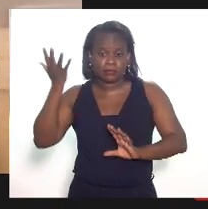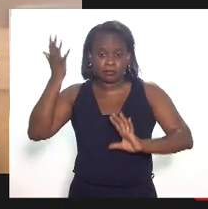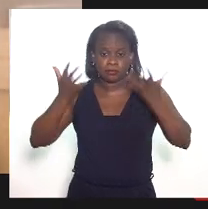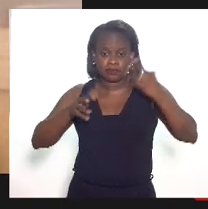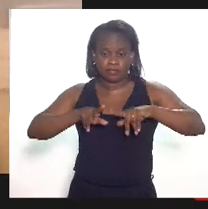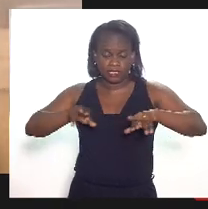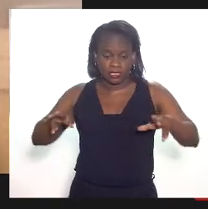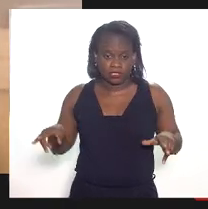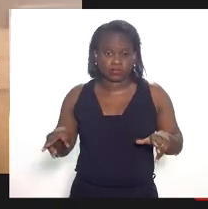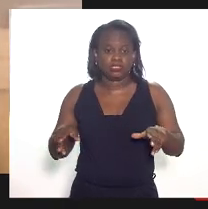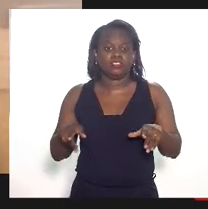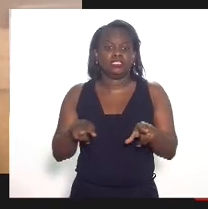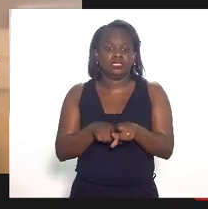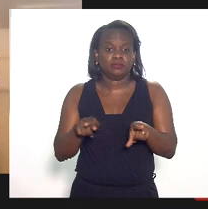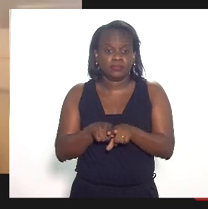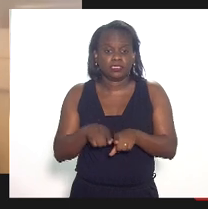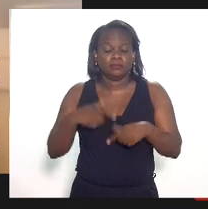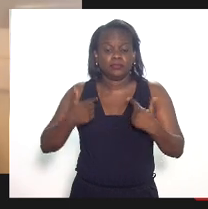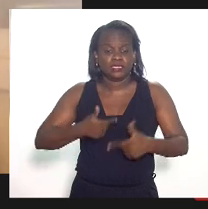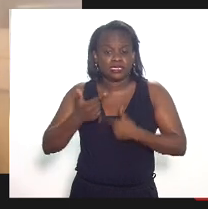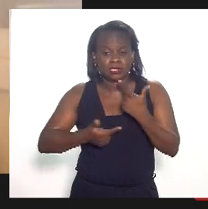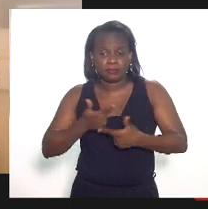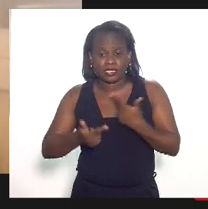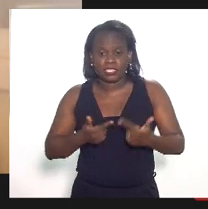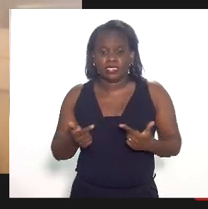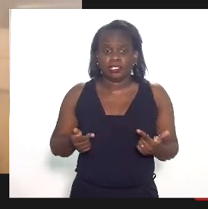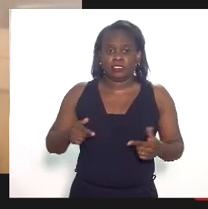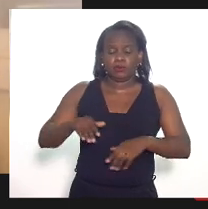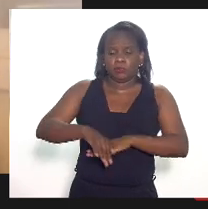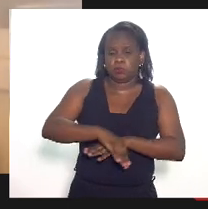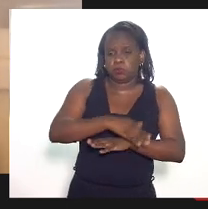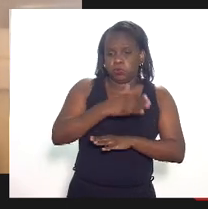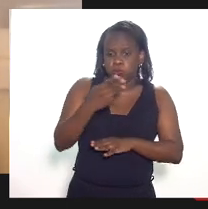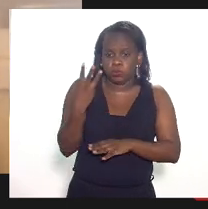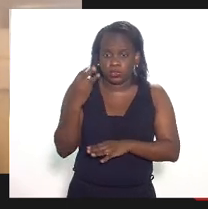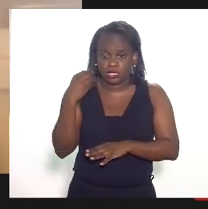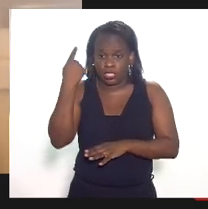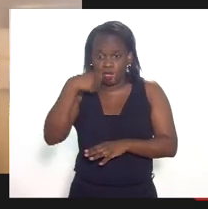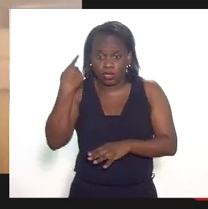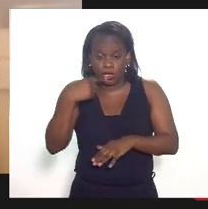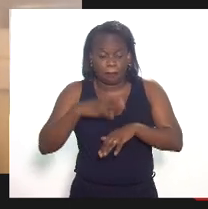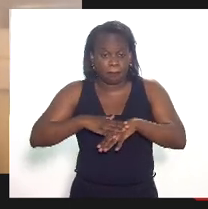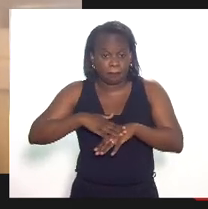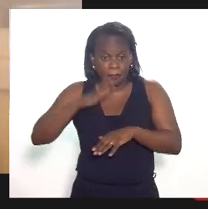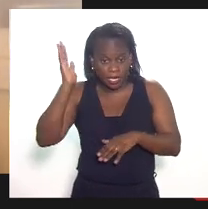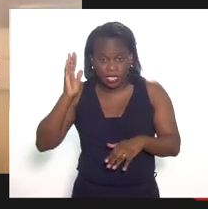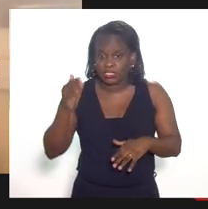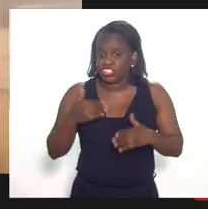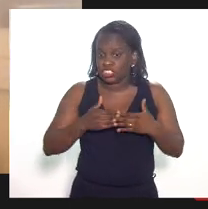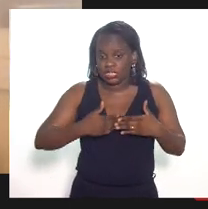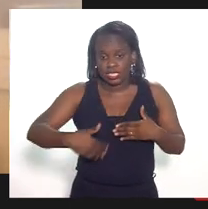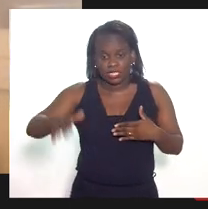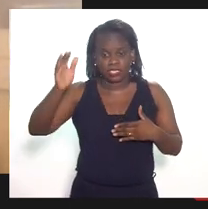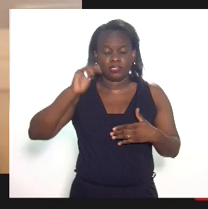né? Tem que trabalhar jornadas, muitas vezes, acima de 30 horas, né, ininterruptas,